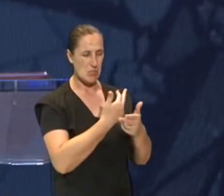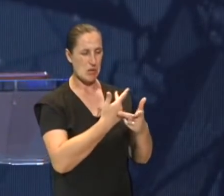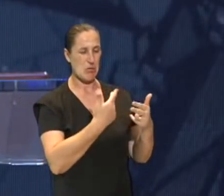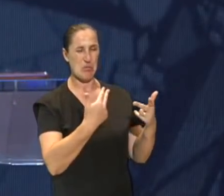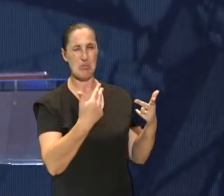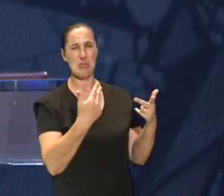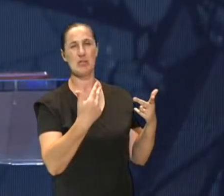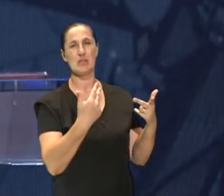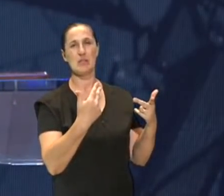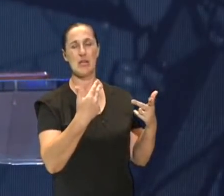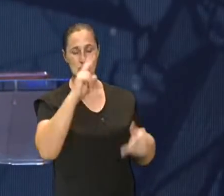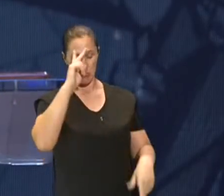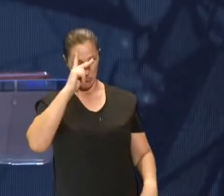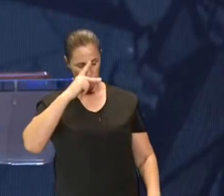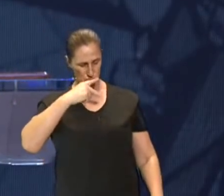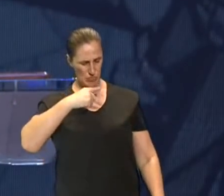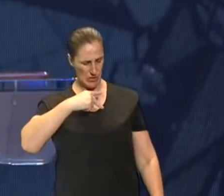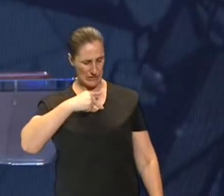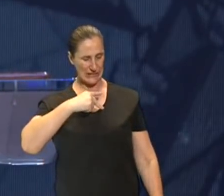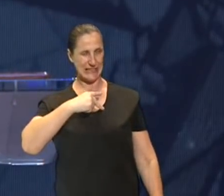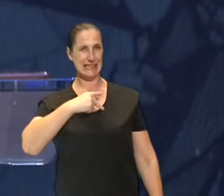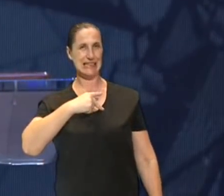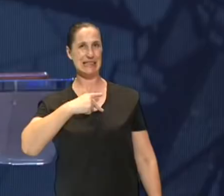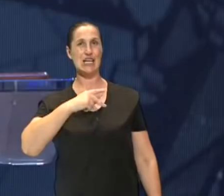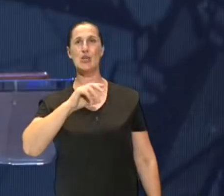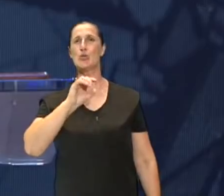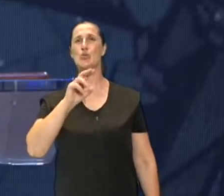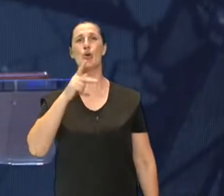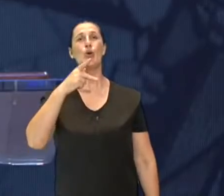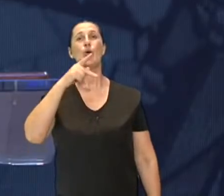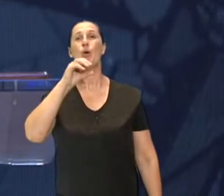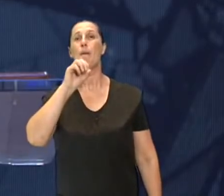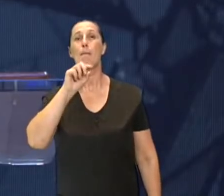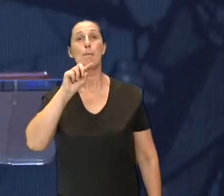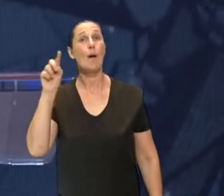gente mesmo e descobrir que a gente é só pó.